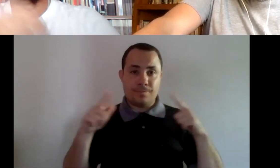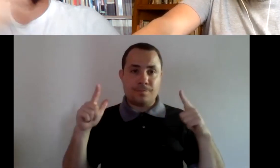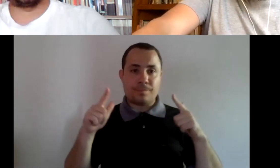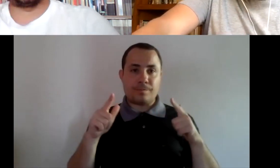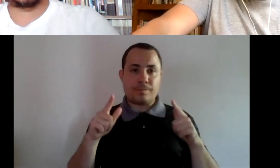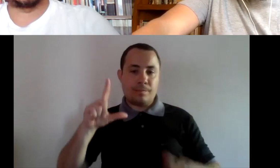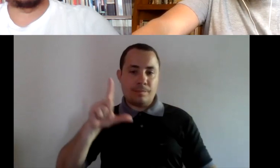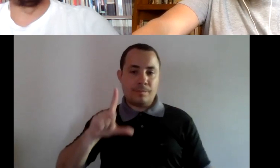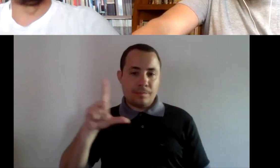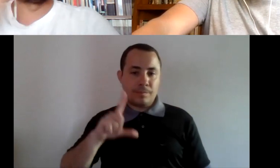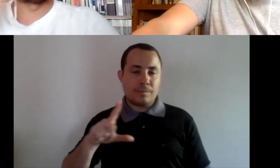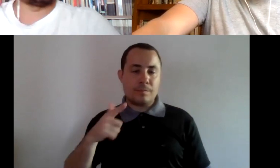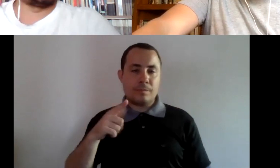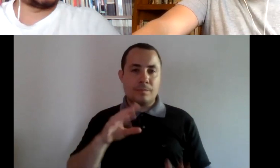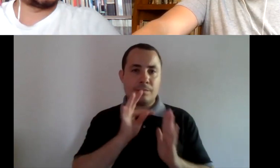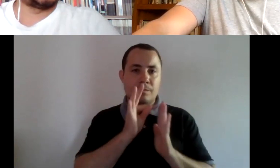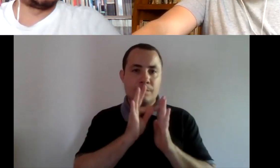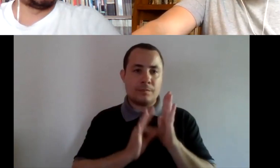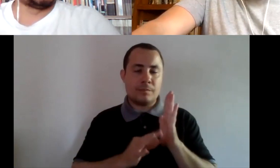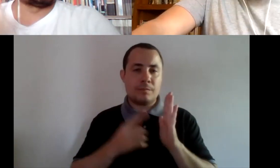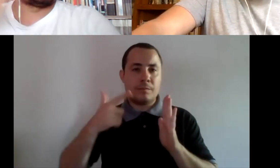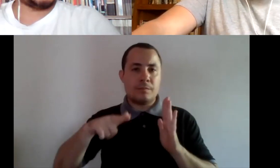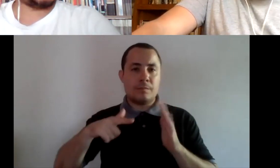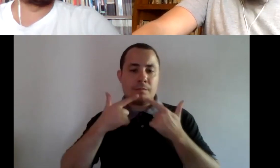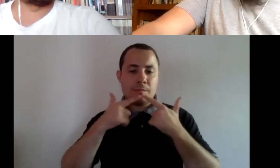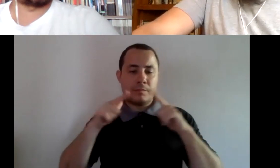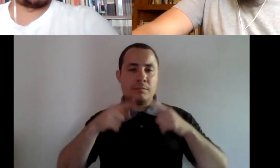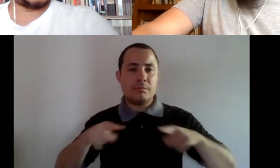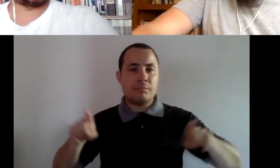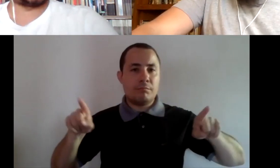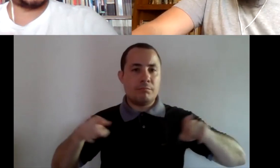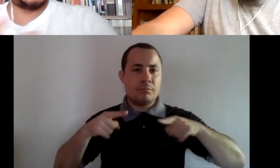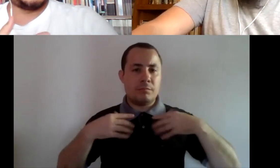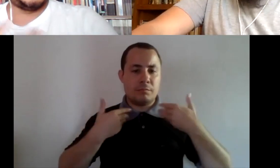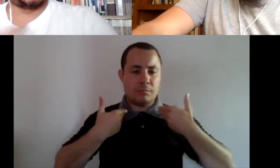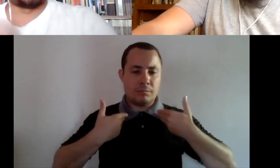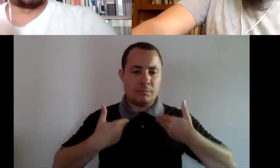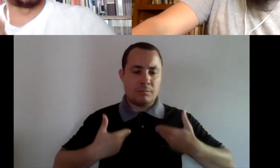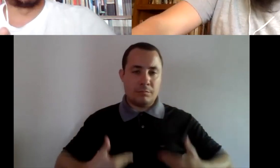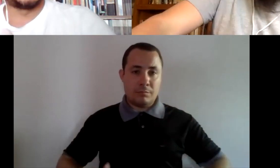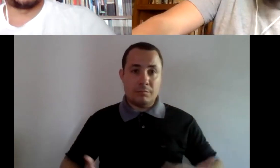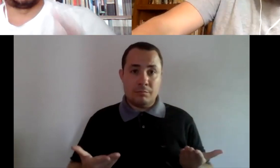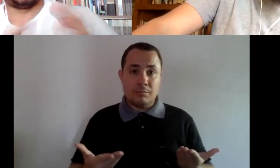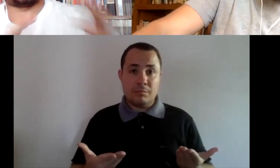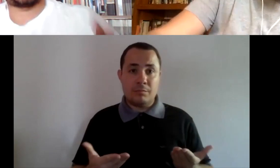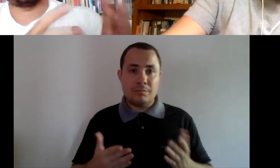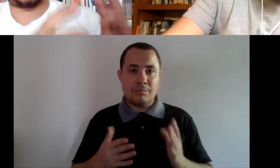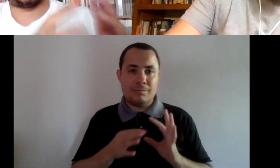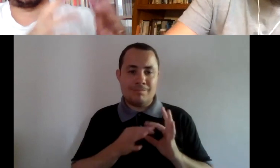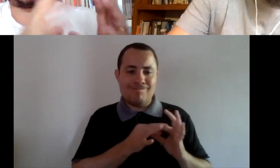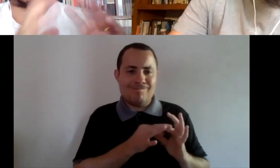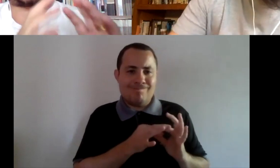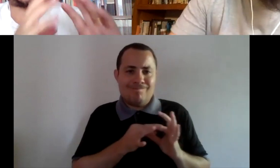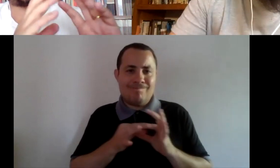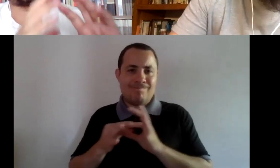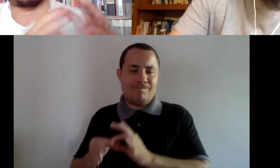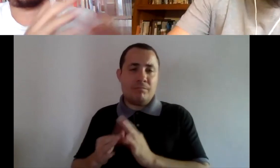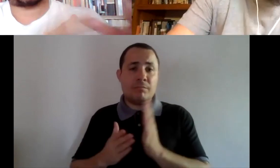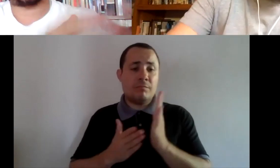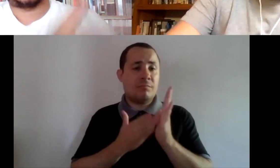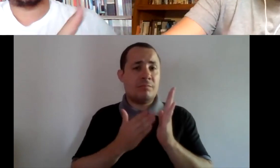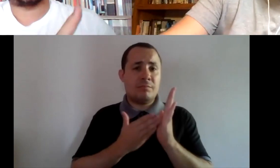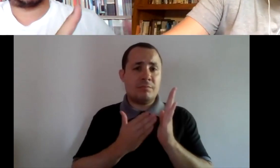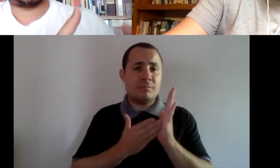mas também a linguagem da música, a linguagem do corpo, várias outras linguagens, né? Em conjunto. O livro ele dá um retrato